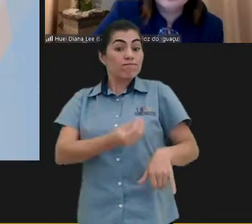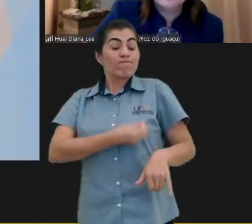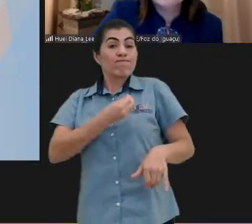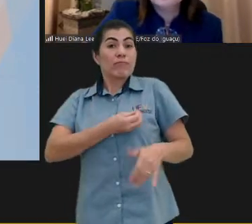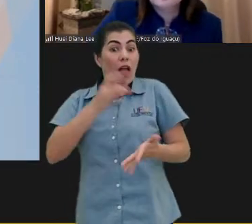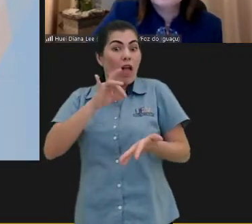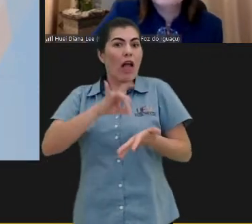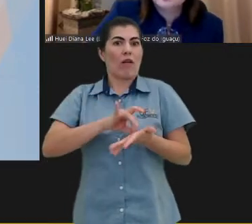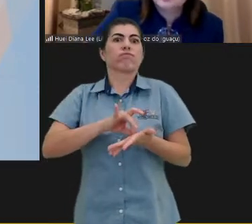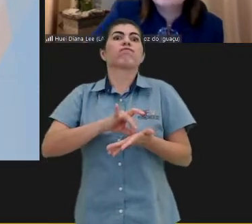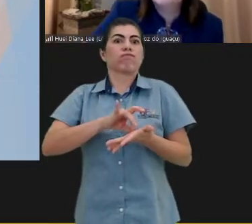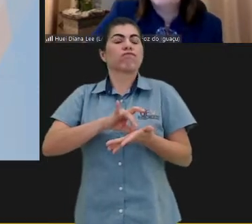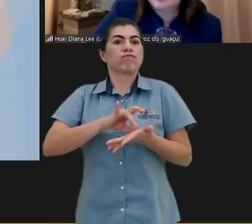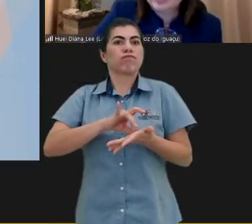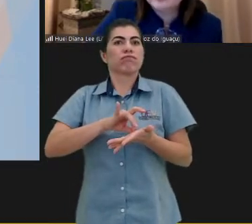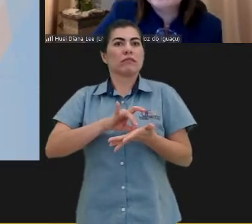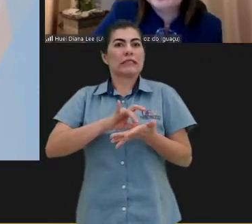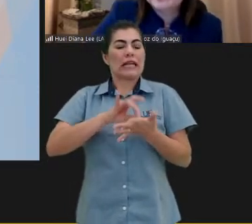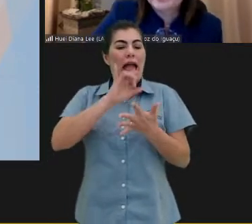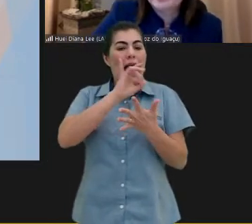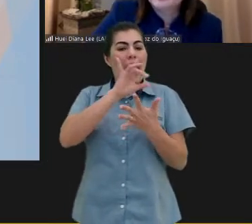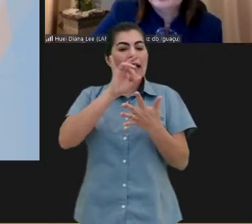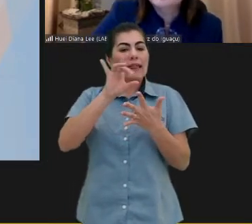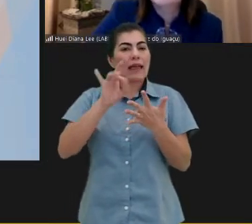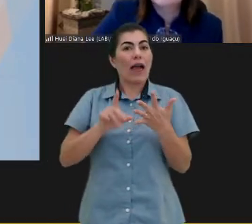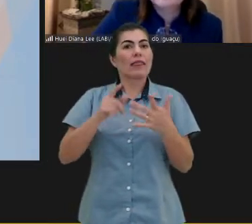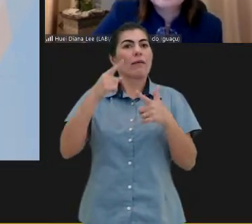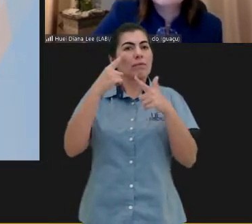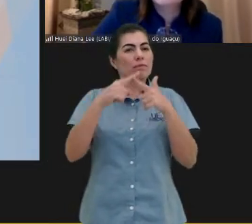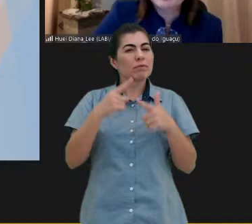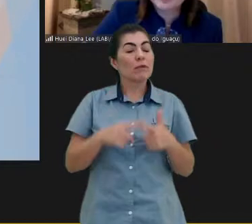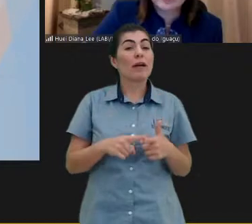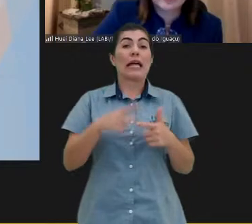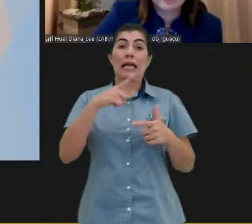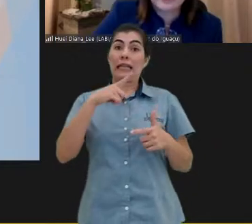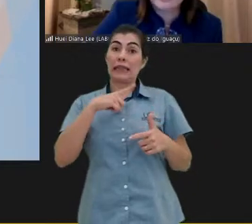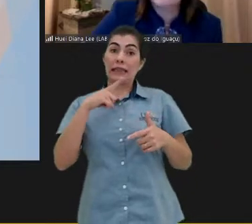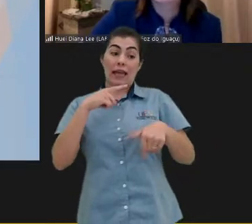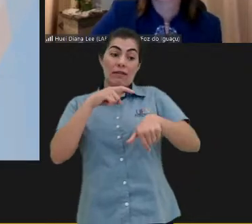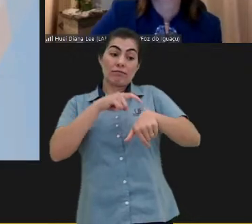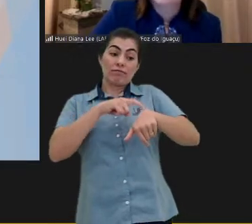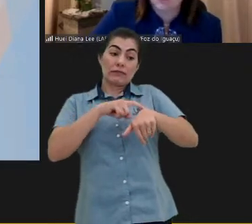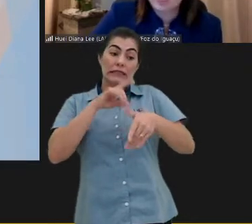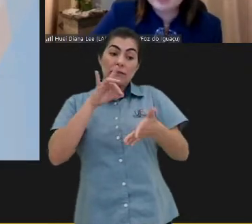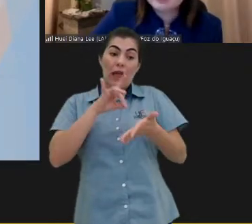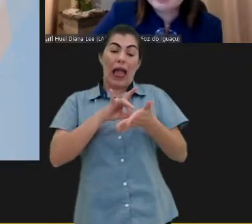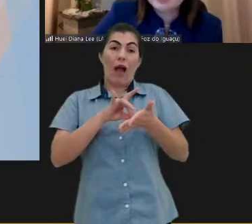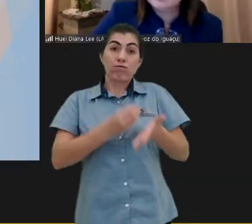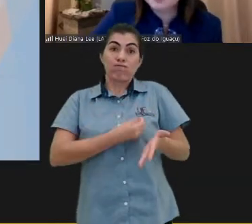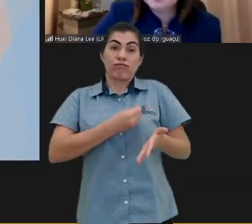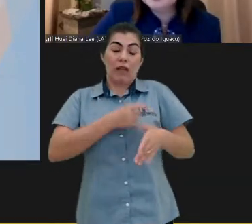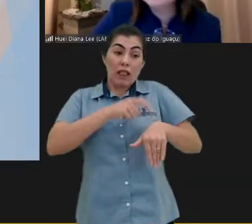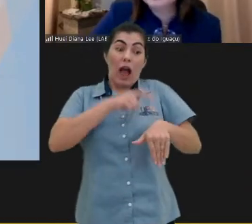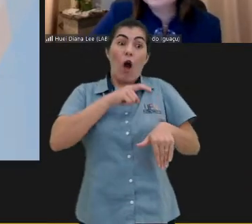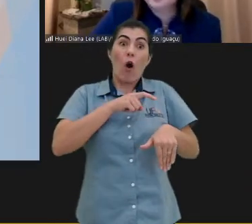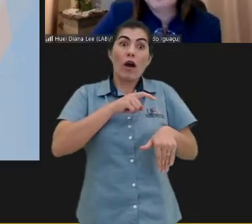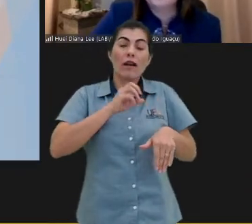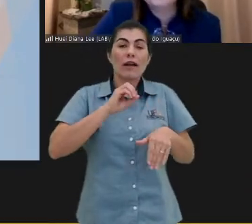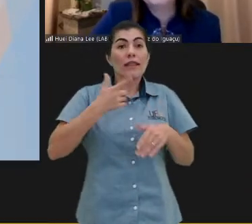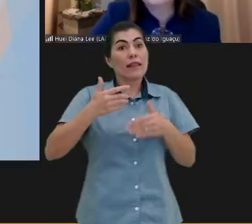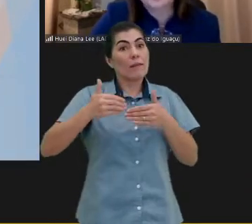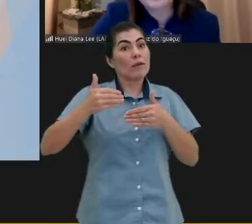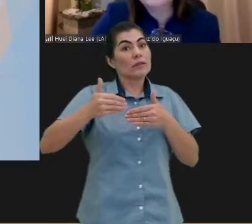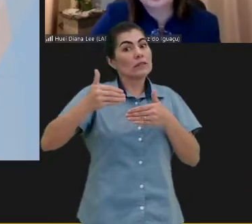é associada a cada problema, tá? Tem problemas em que o tempo real é na hora e tem problemas que o tempo